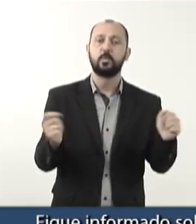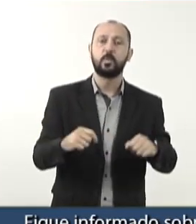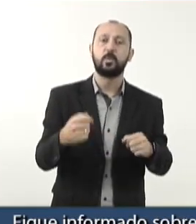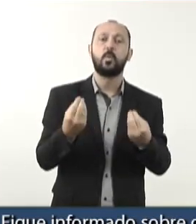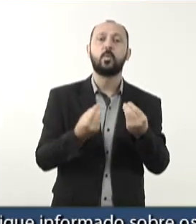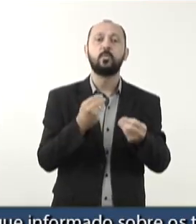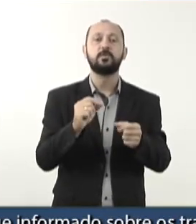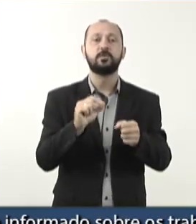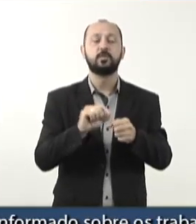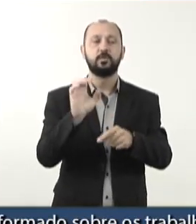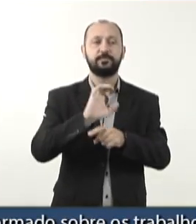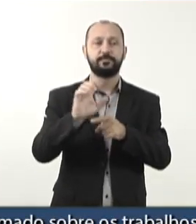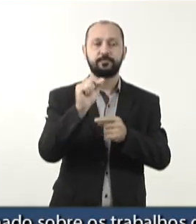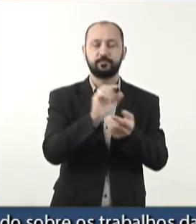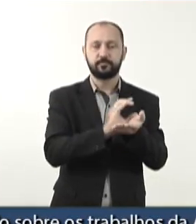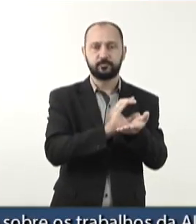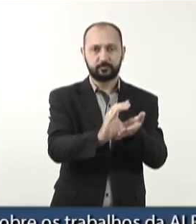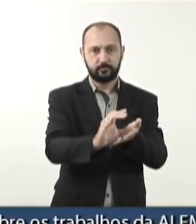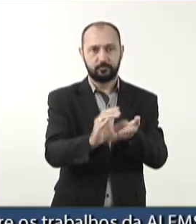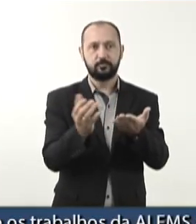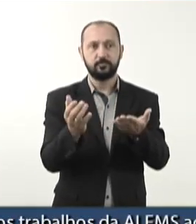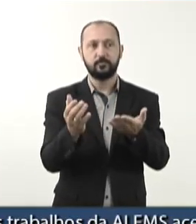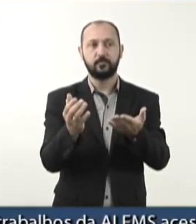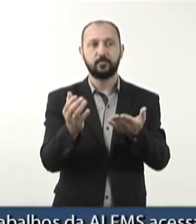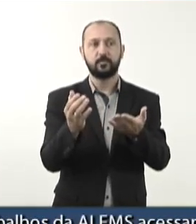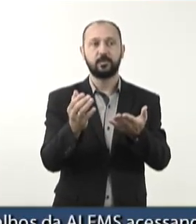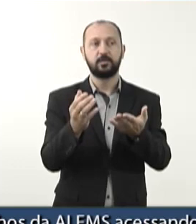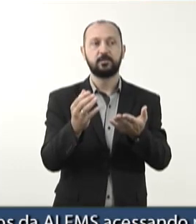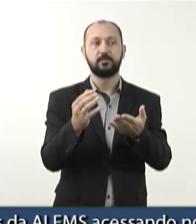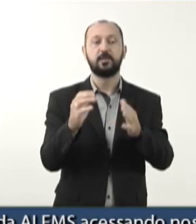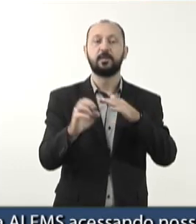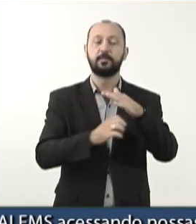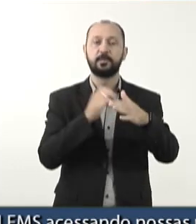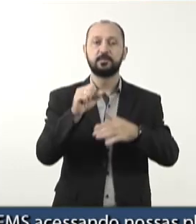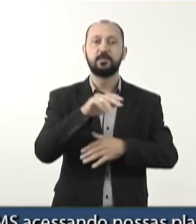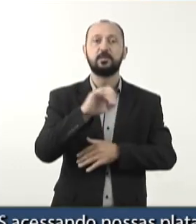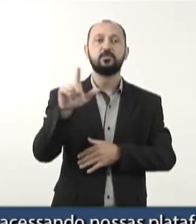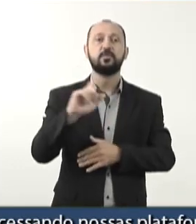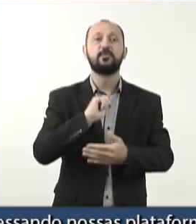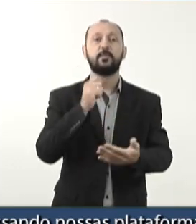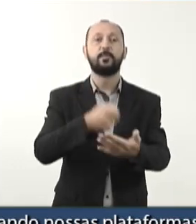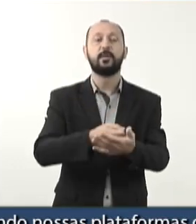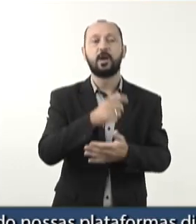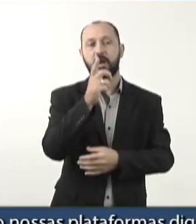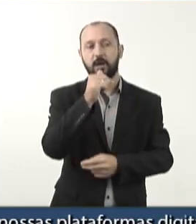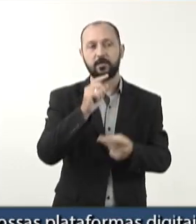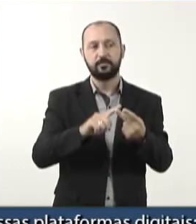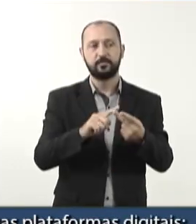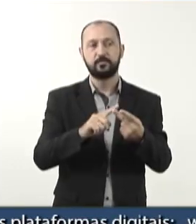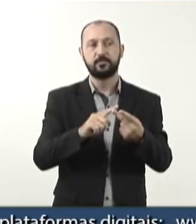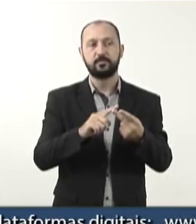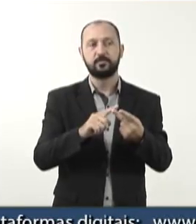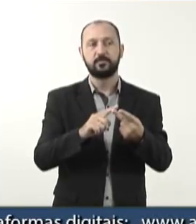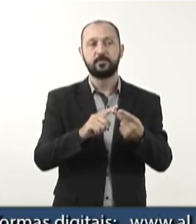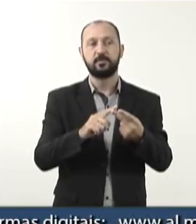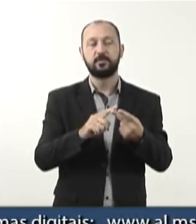fazer, como é que o Estado vai investir na Sanesul? Quem é que vai pagar a água? Quem é que vai